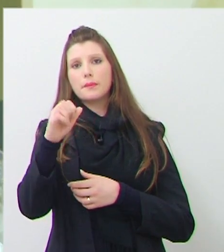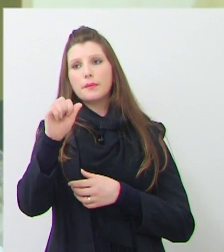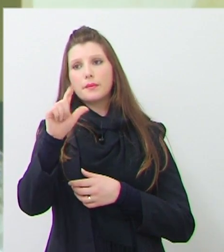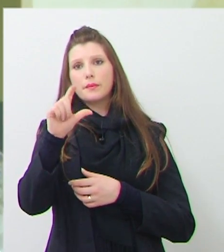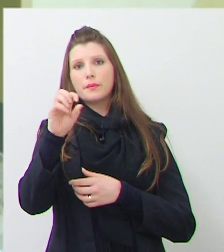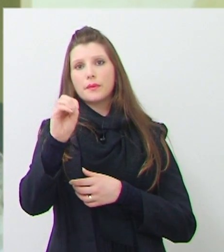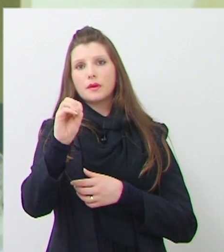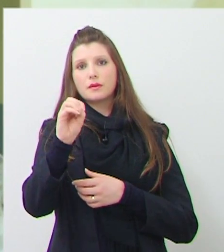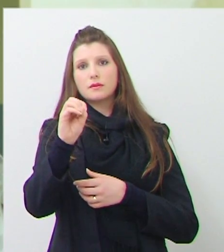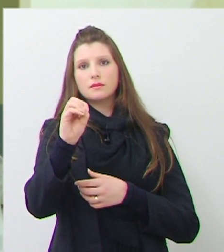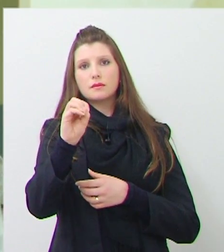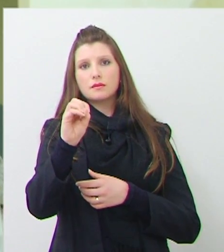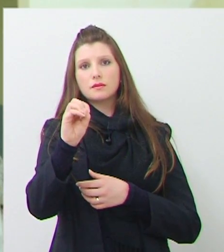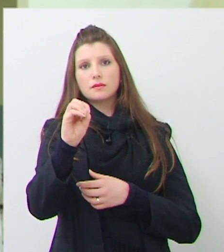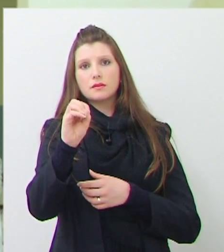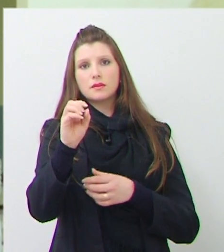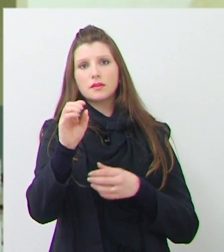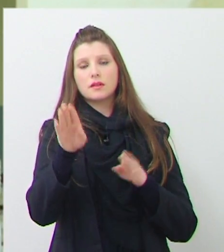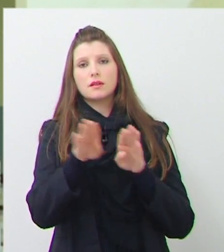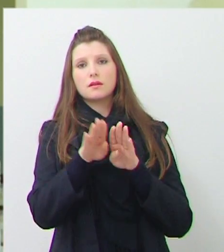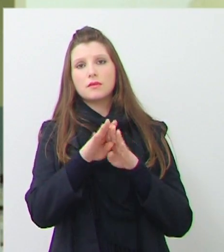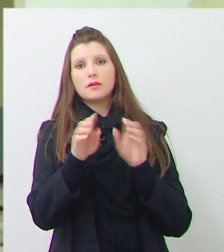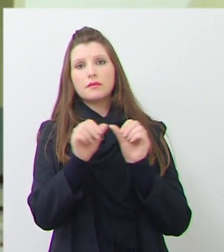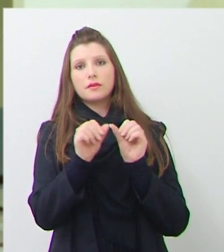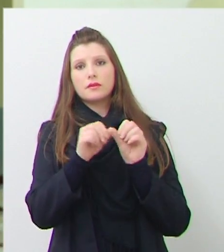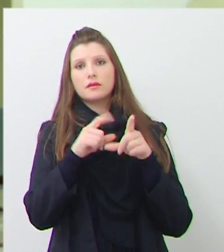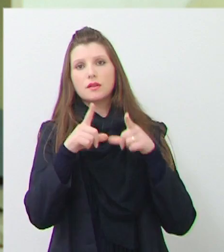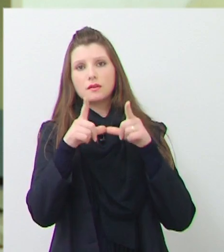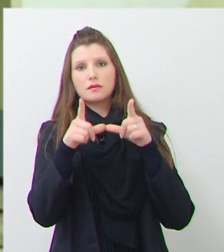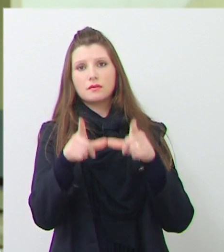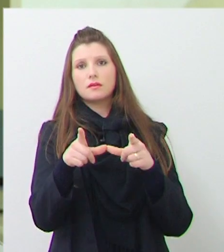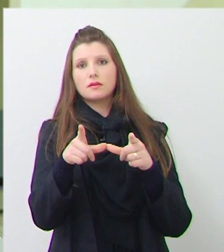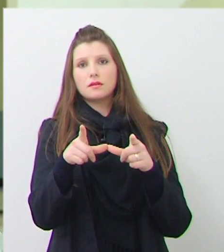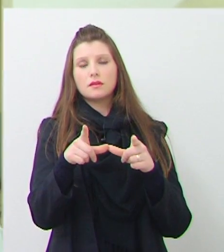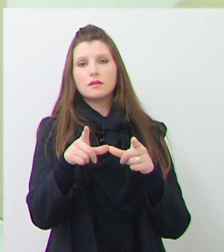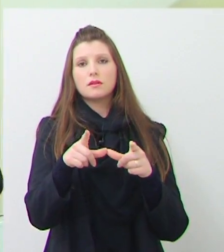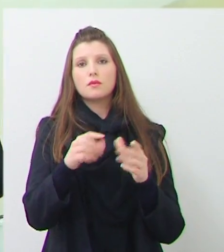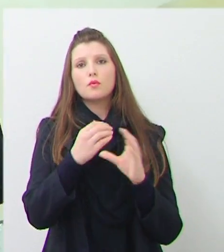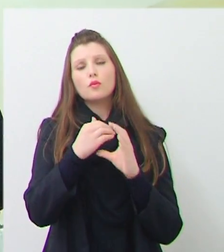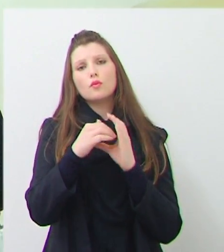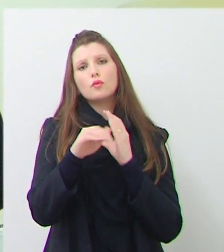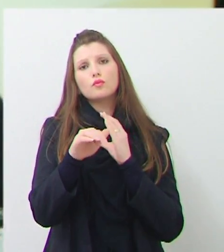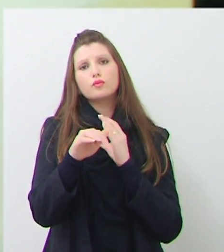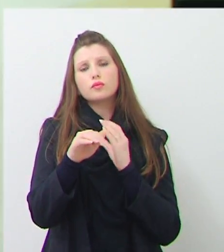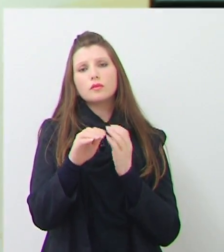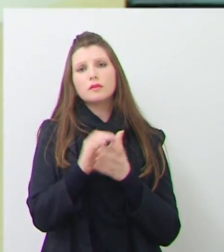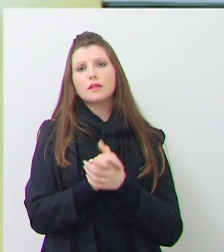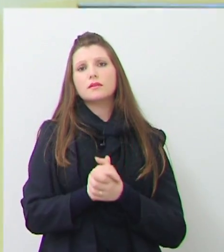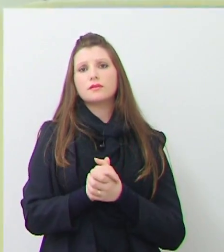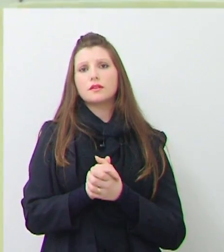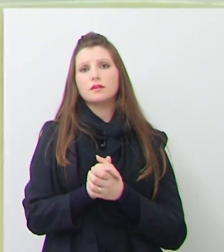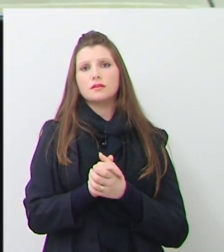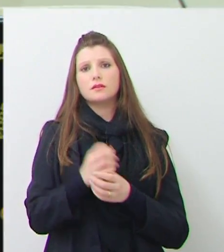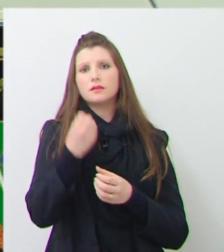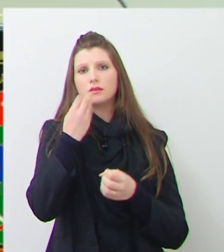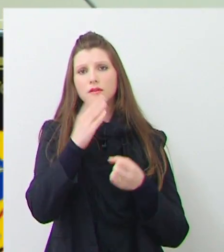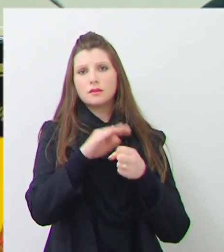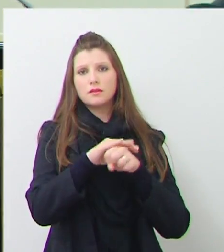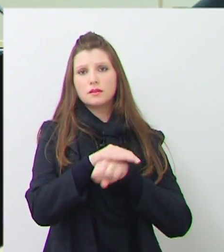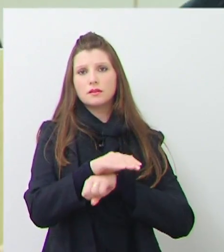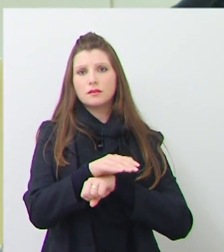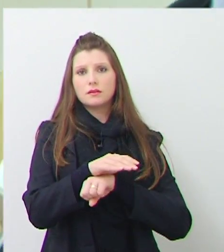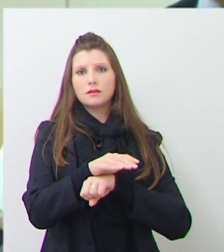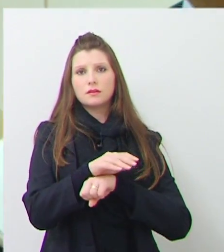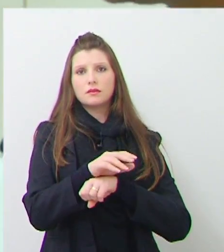Paulo Ferrarese, que também fez um requerimento, que fala de um envio de expediente. Boa noite, vereador. Boa noite. Meu requerimento